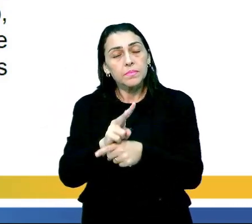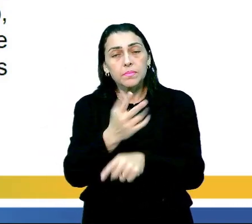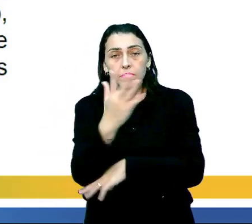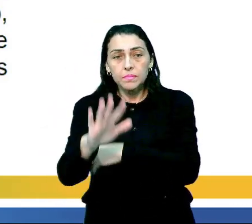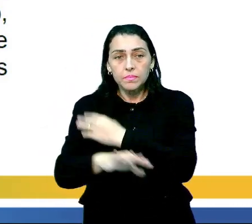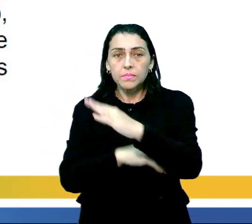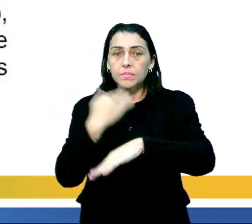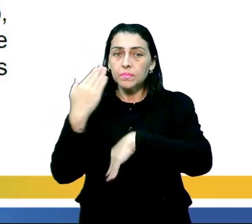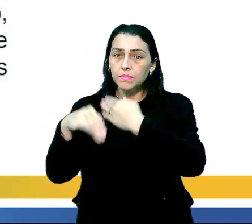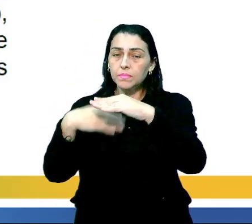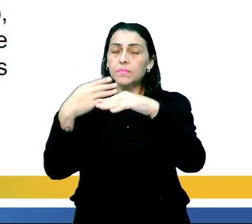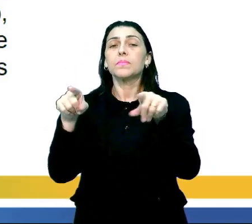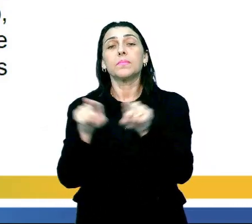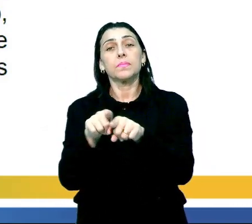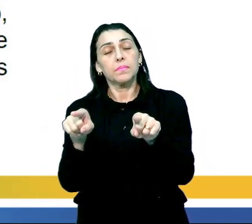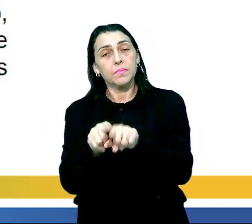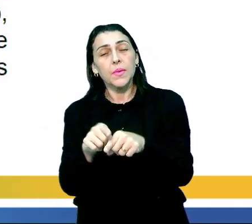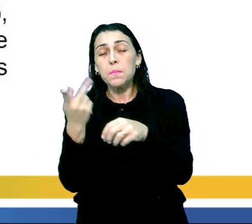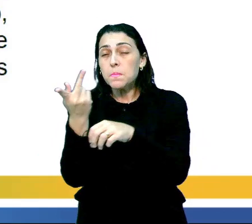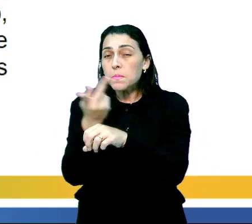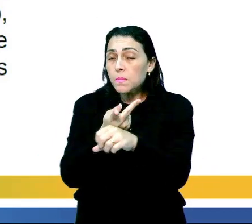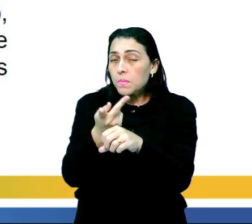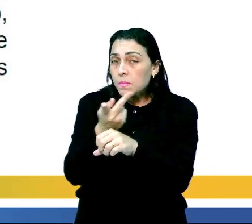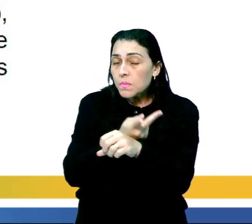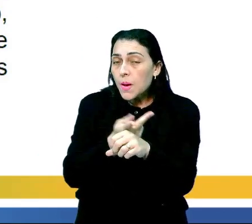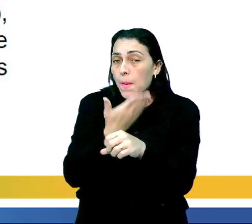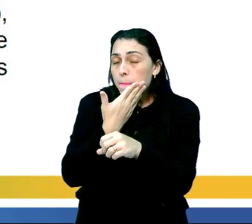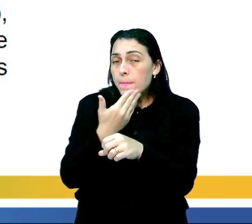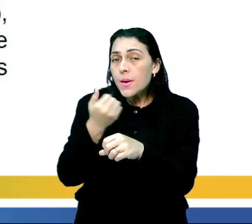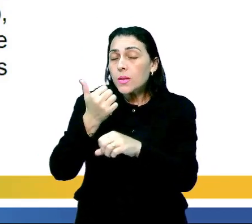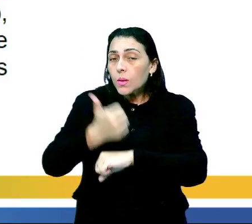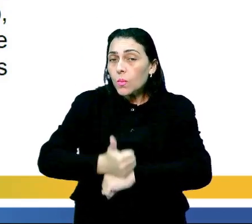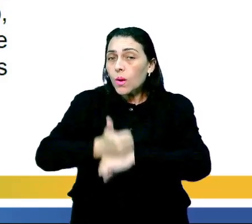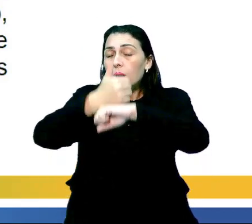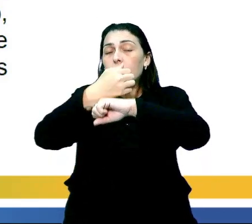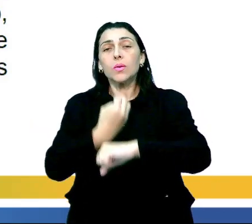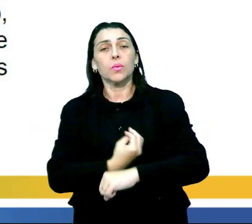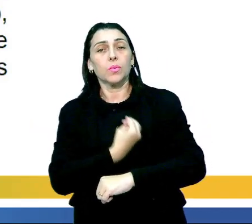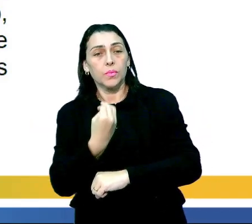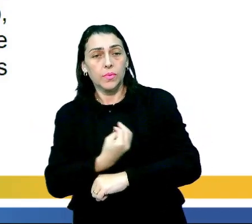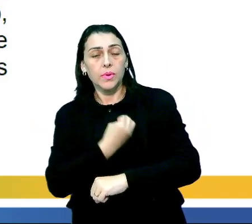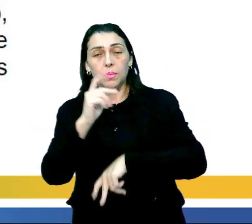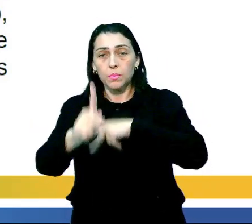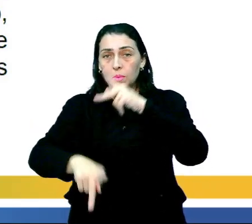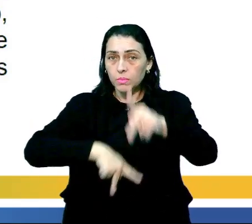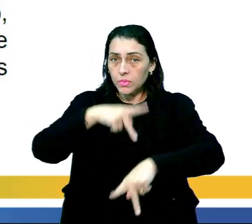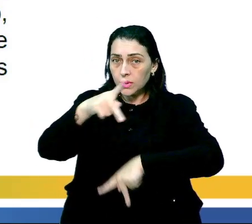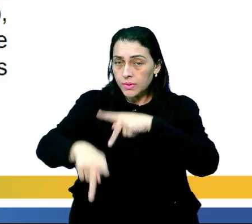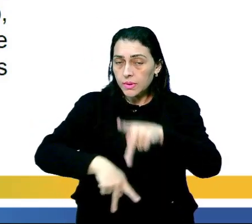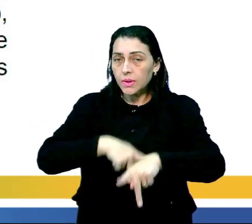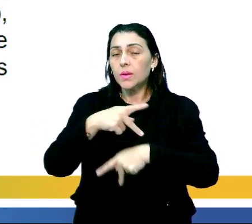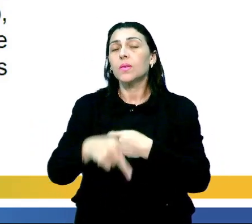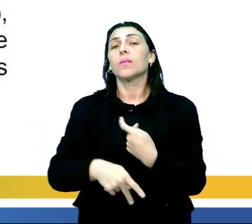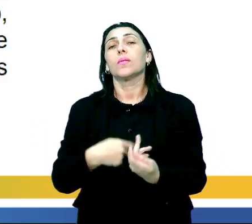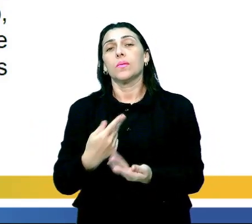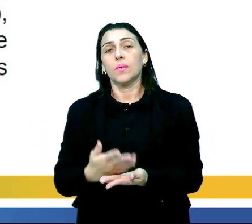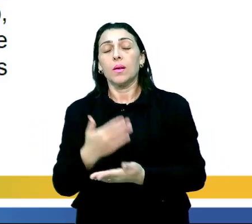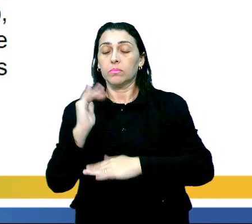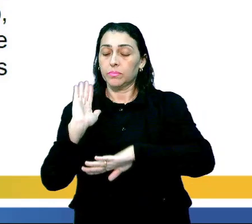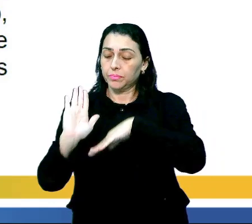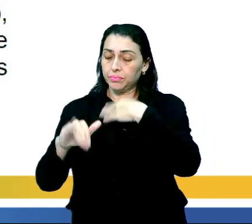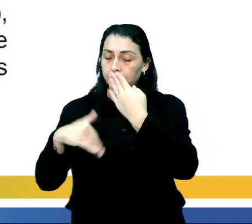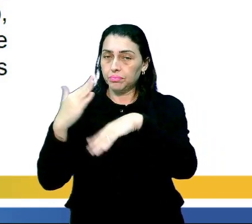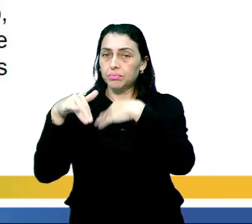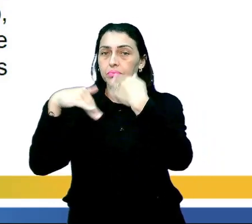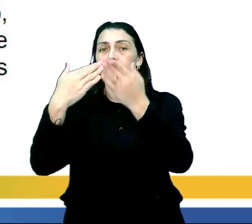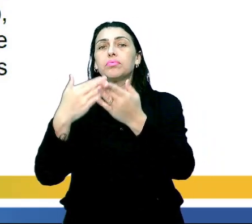naturais, o desenvolvimento sustentável também busca a melhoria da qualidade de vida da população. Então, é promover o